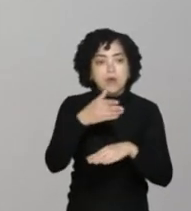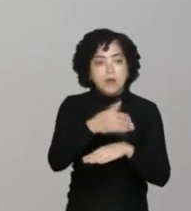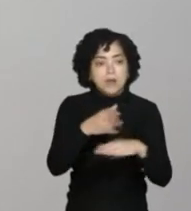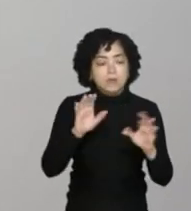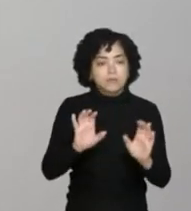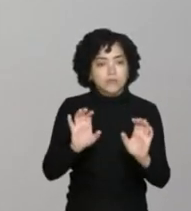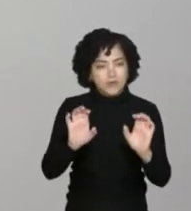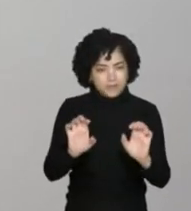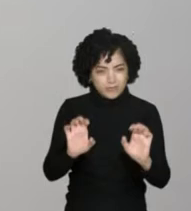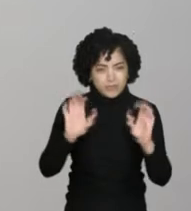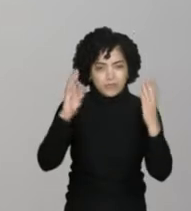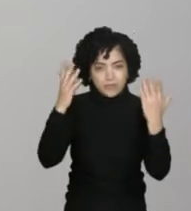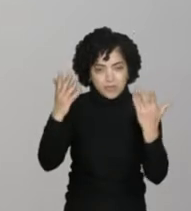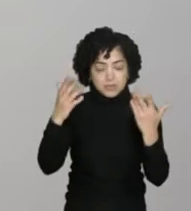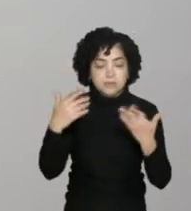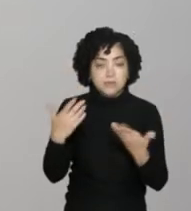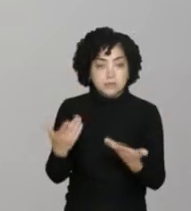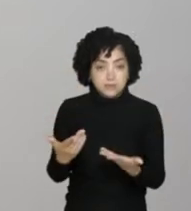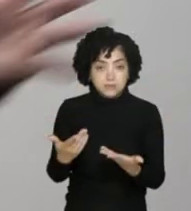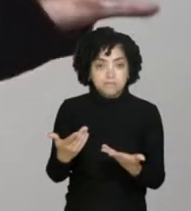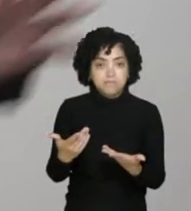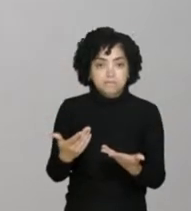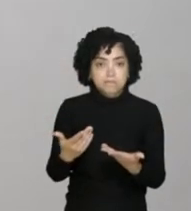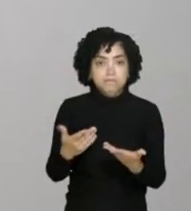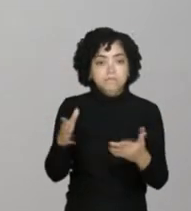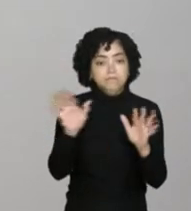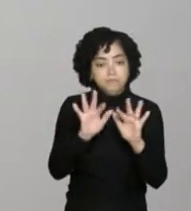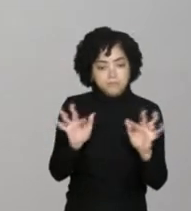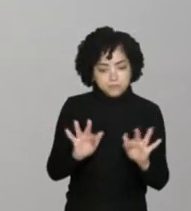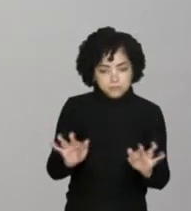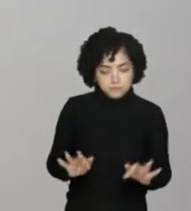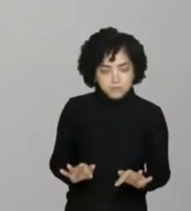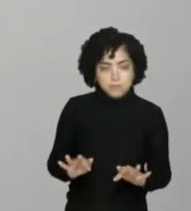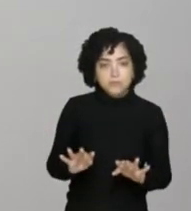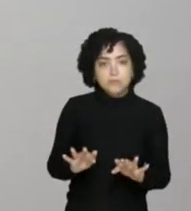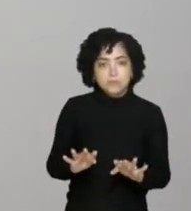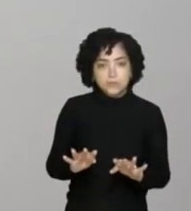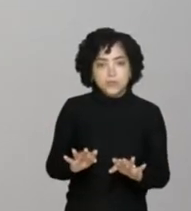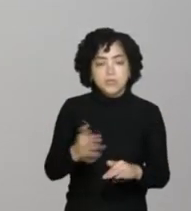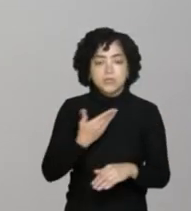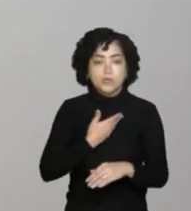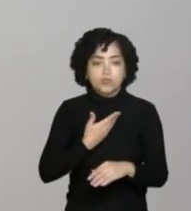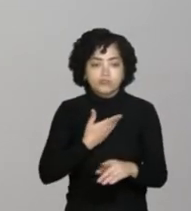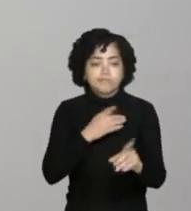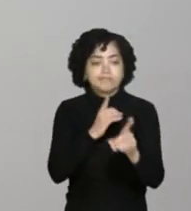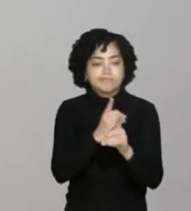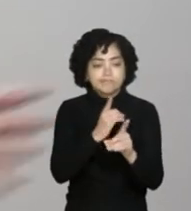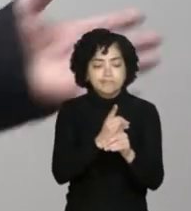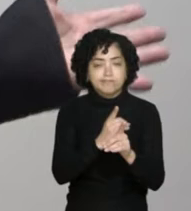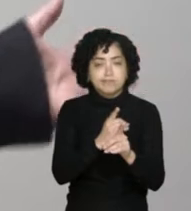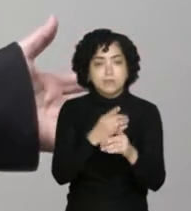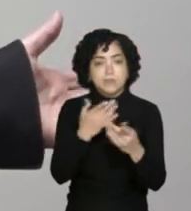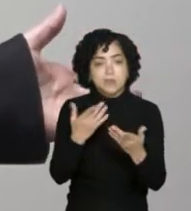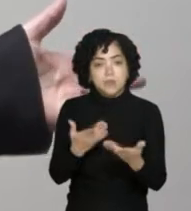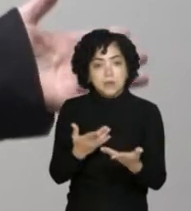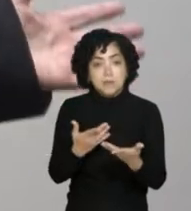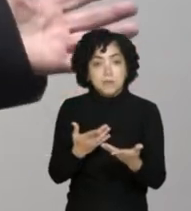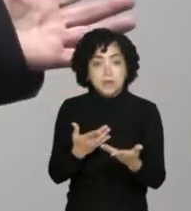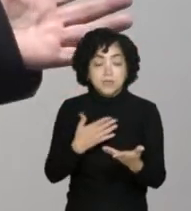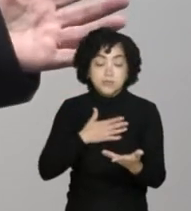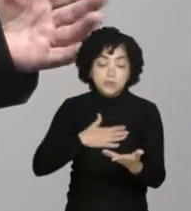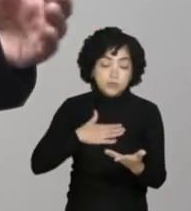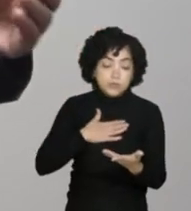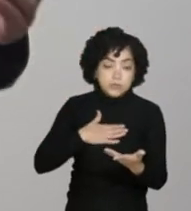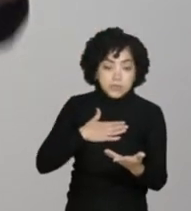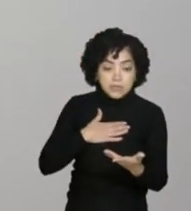presente, né? Muito felizes com poder retornar e encontrar os amigos. E eu gostaria de, não sei qual é o caminho, senhor presidente, de a gente